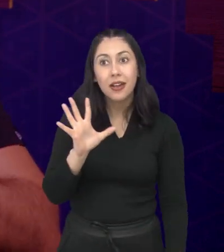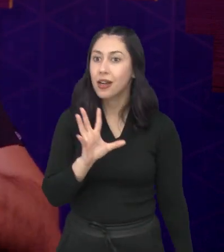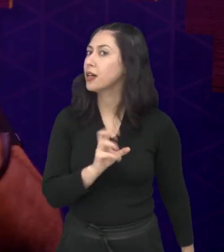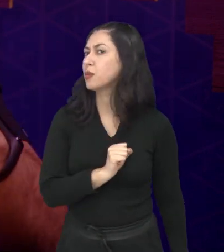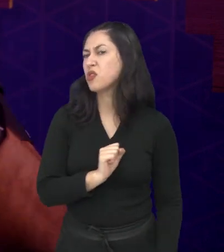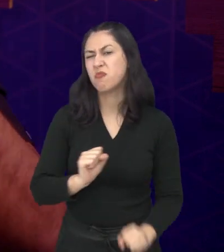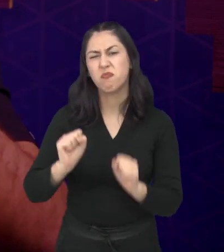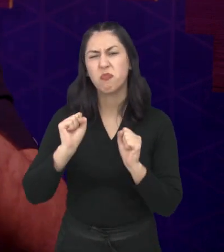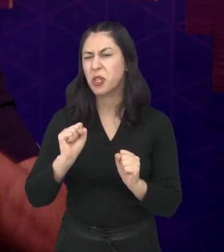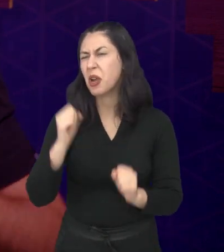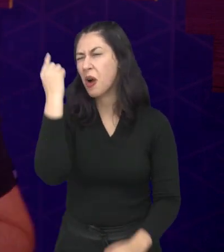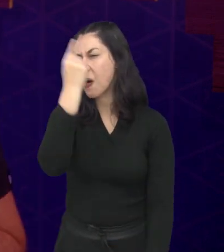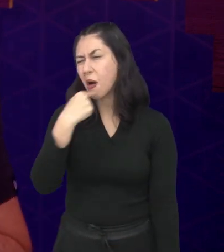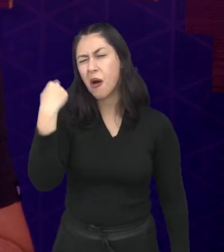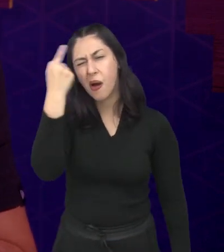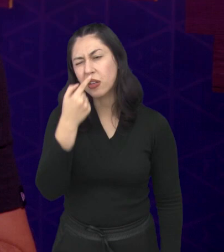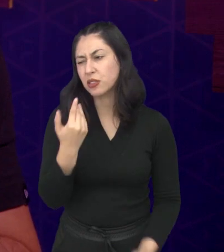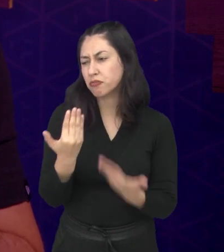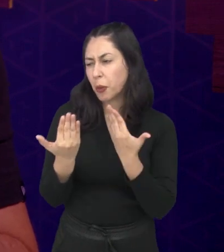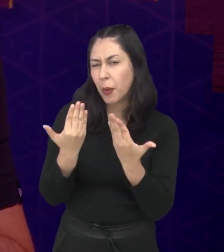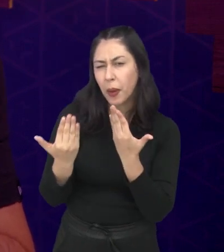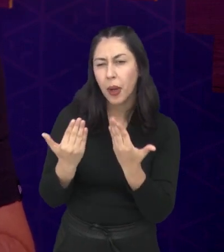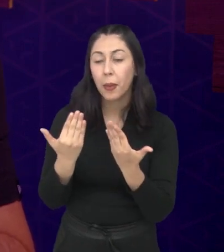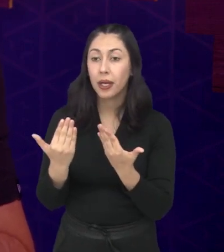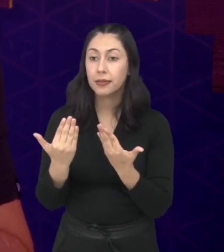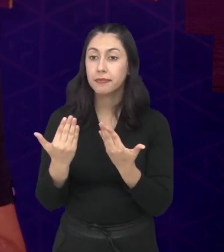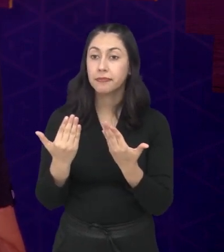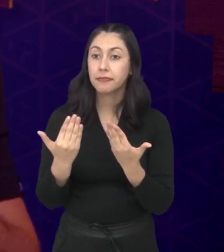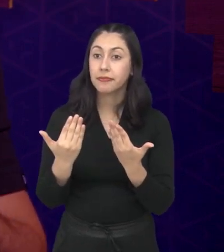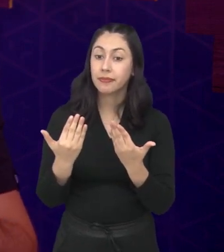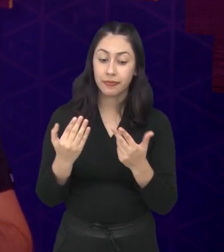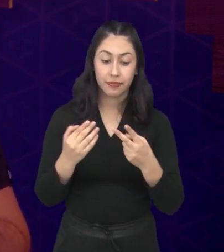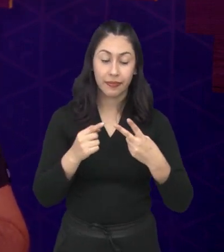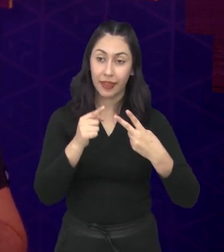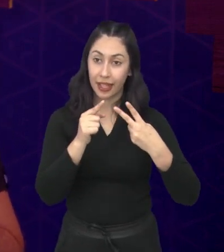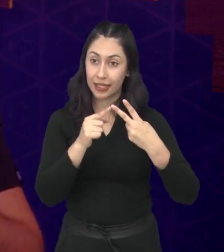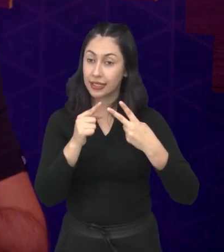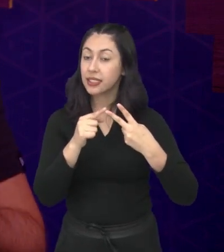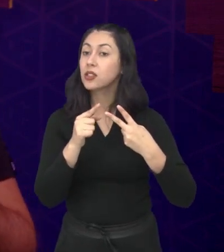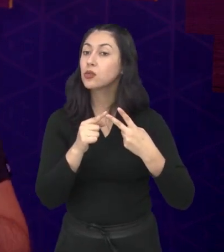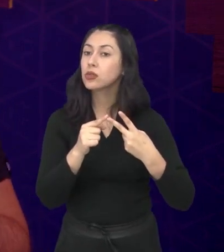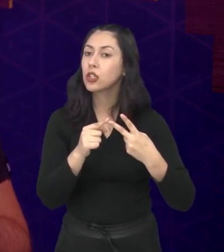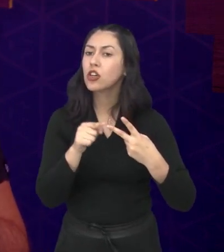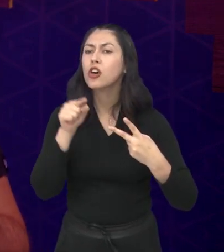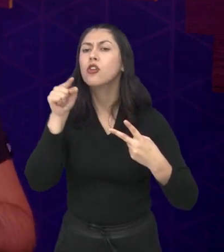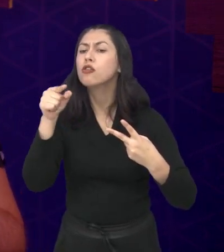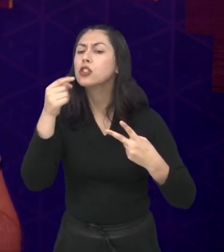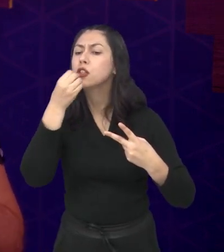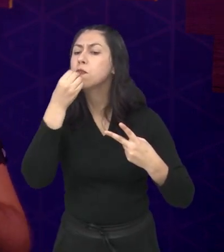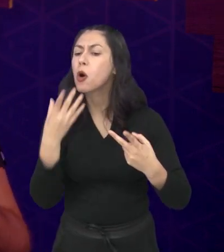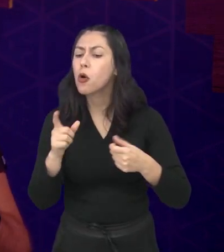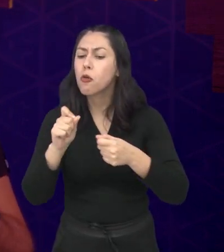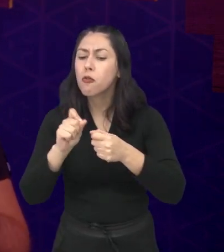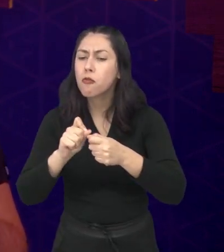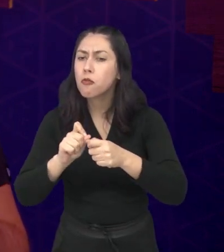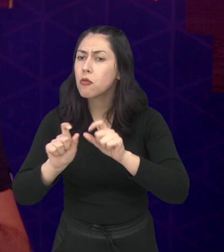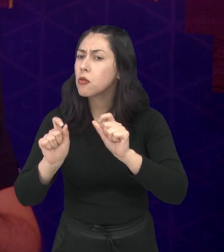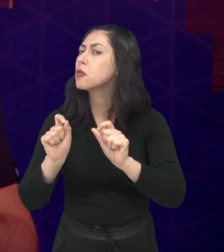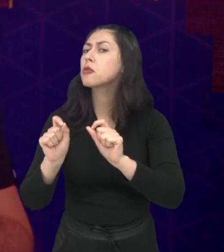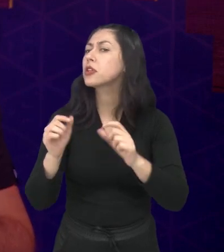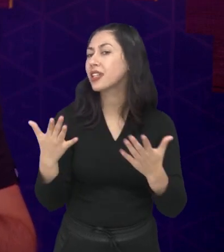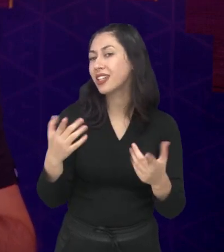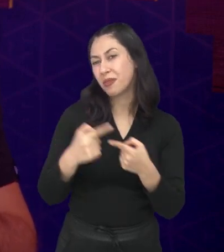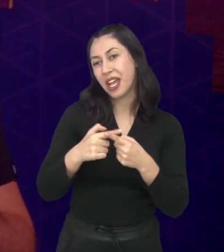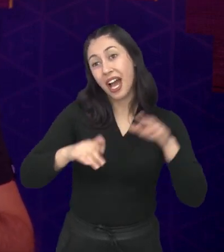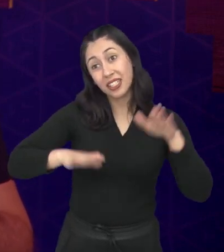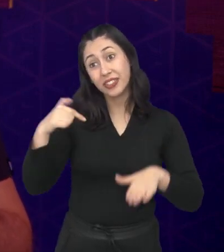isso, fico horas fazendo isso. E aí a segunda pergunta é, no que você é bom? Porque às vezes a gente gosta muito de fazer alguma coisa, mas a